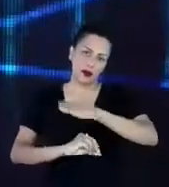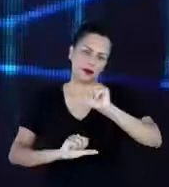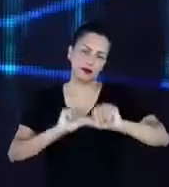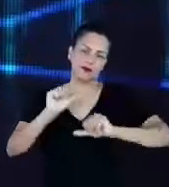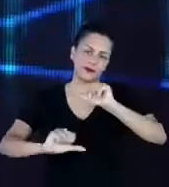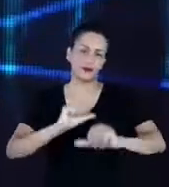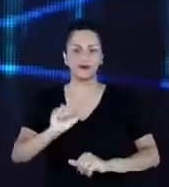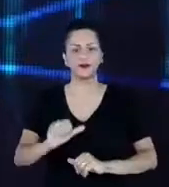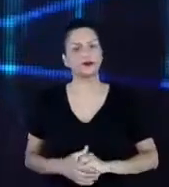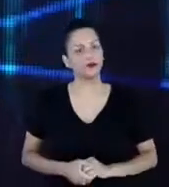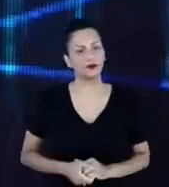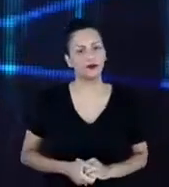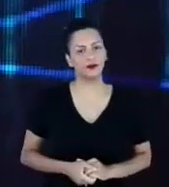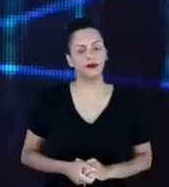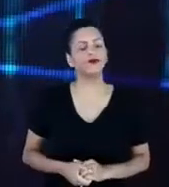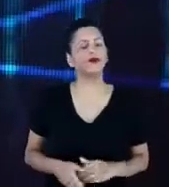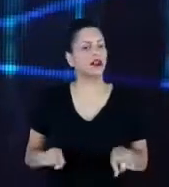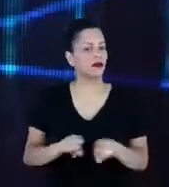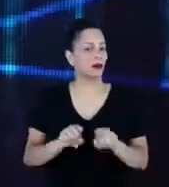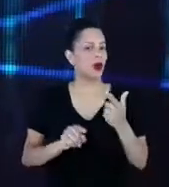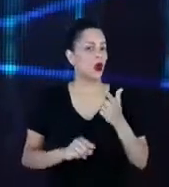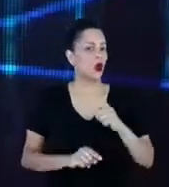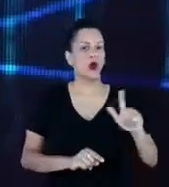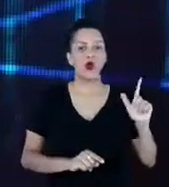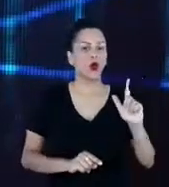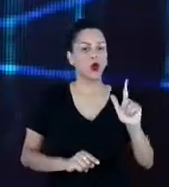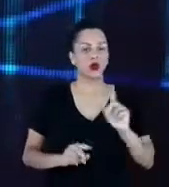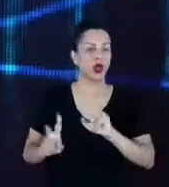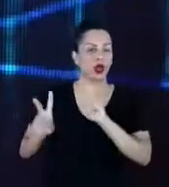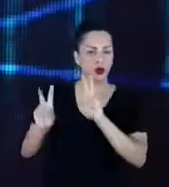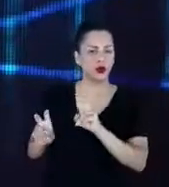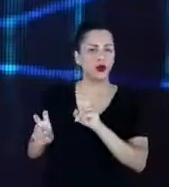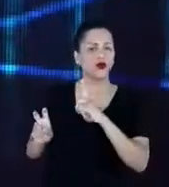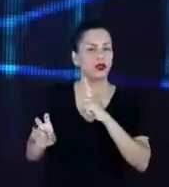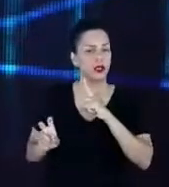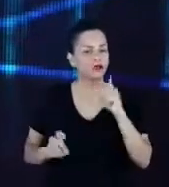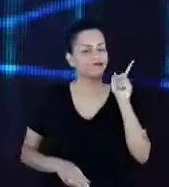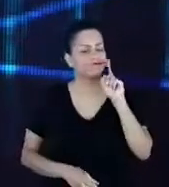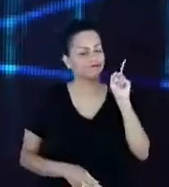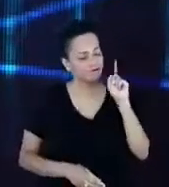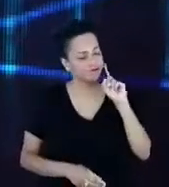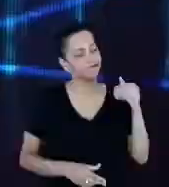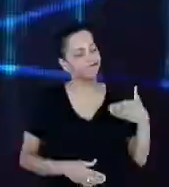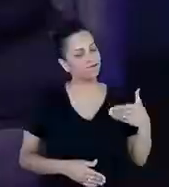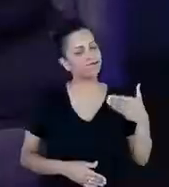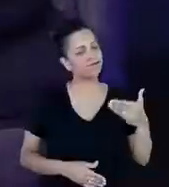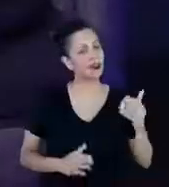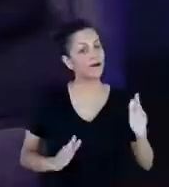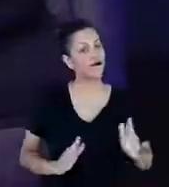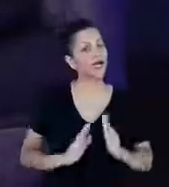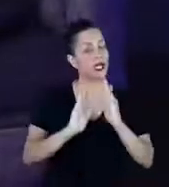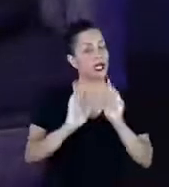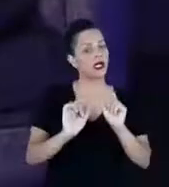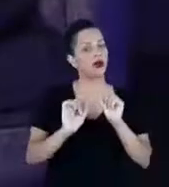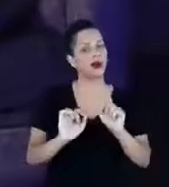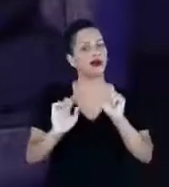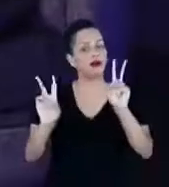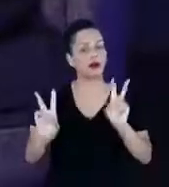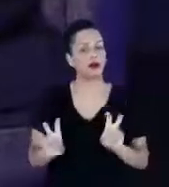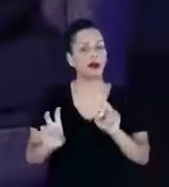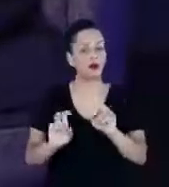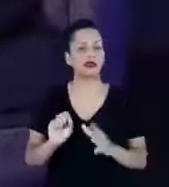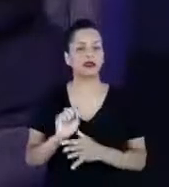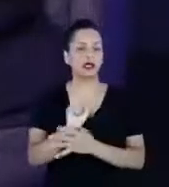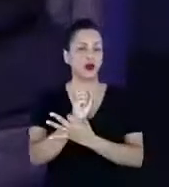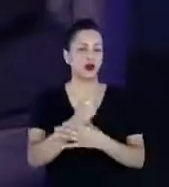outra pauta que nós enfrentamos diariamente na Câmara de Comercialização, André, é a pauta da segurança de